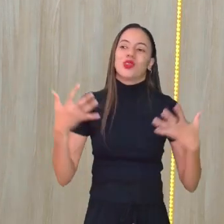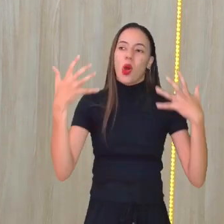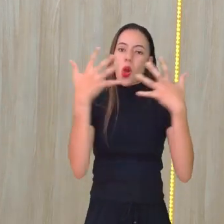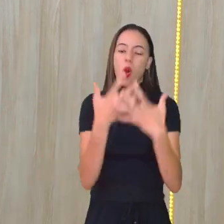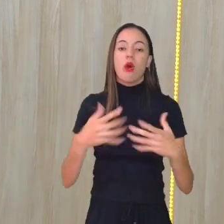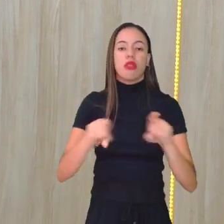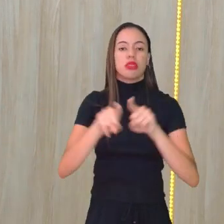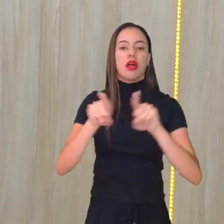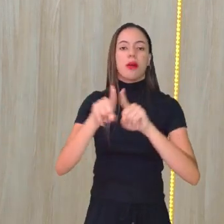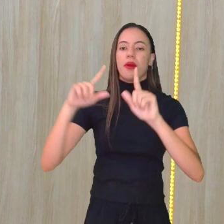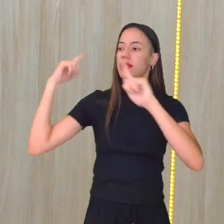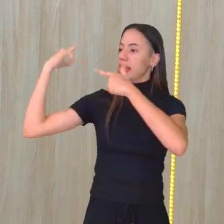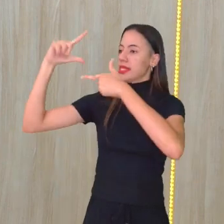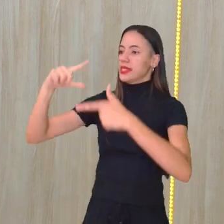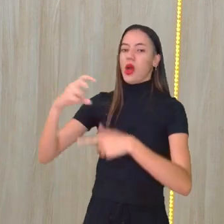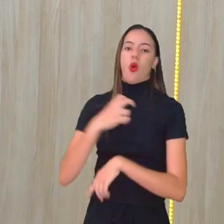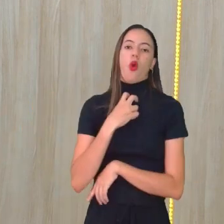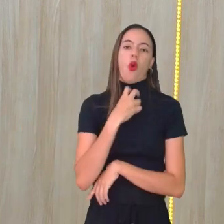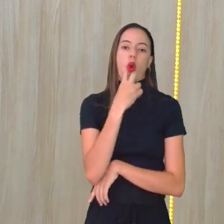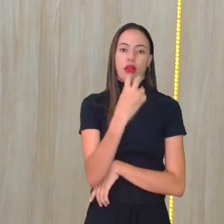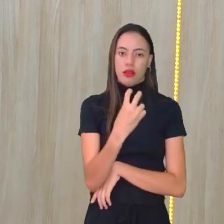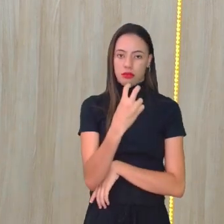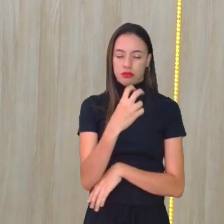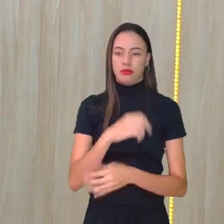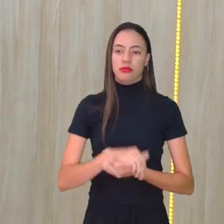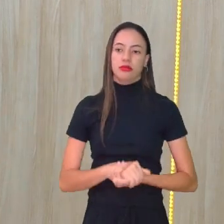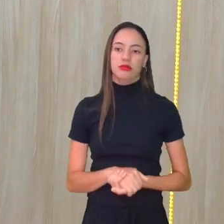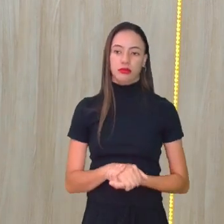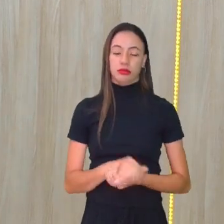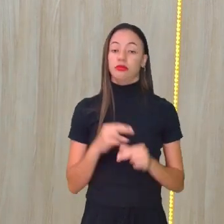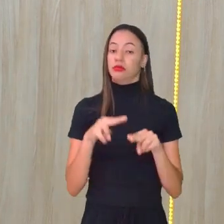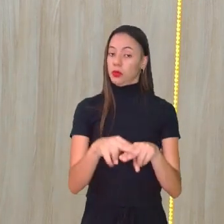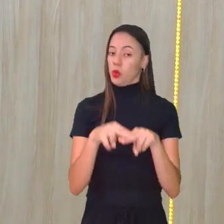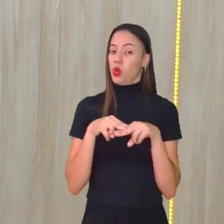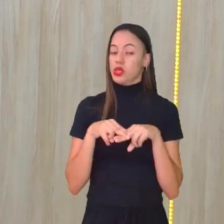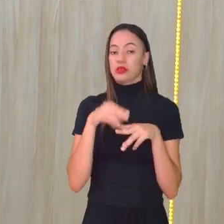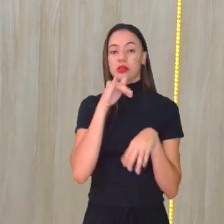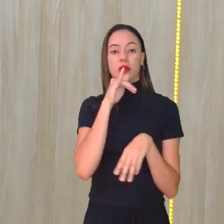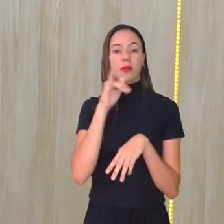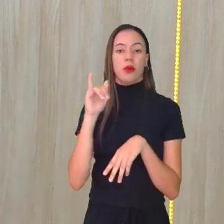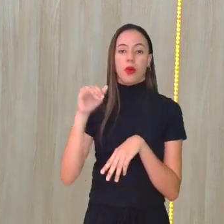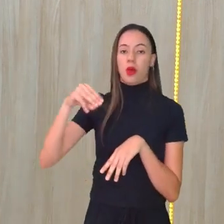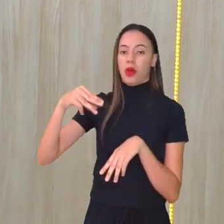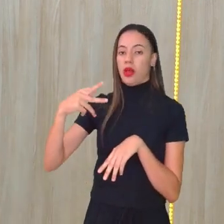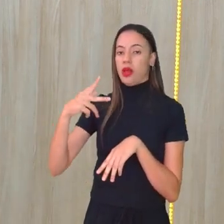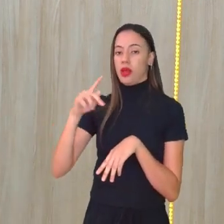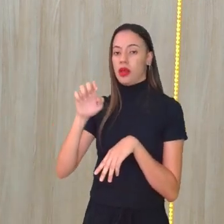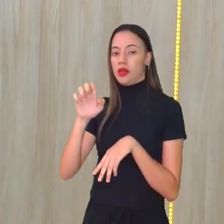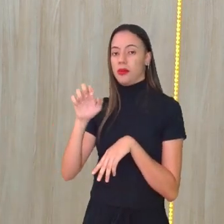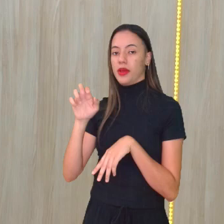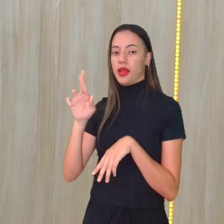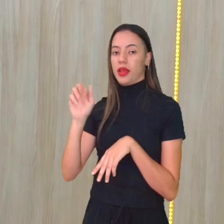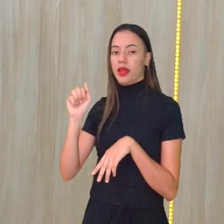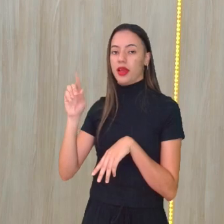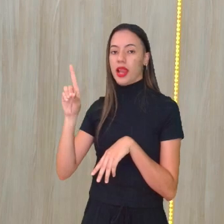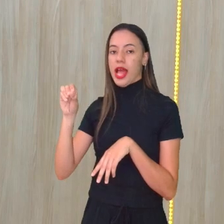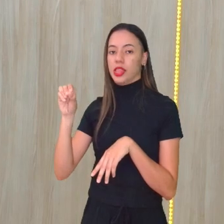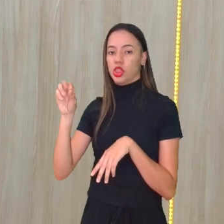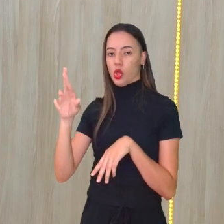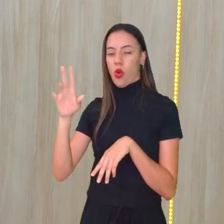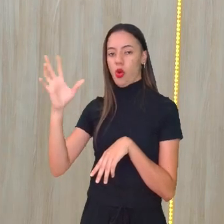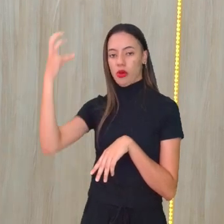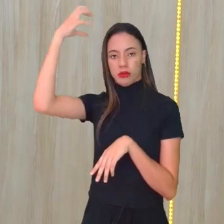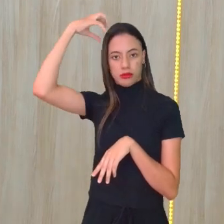da tradição oral. Então, nesse sentido, o imperador do reino de Mali, ele